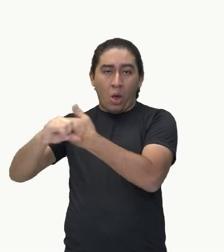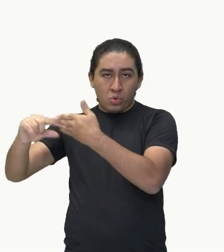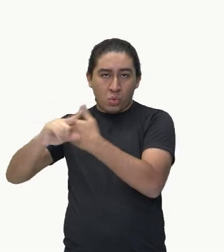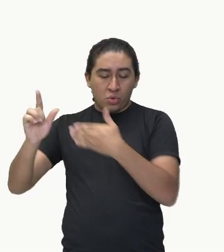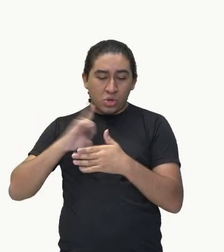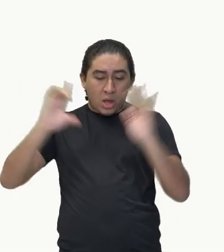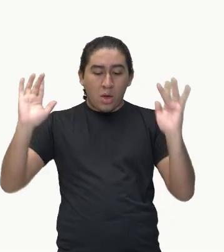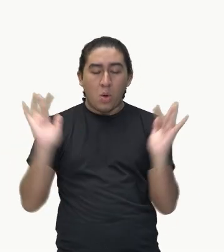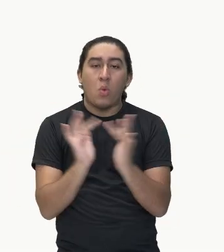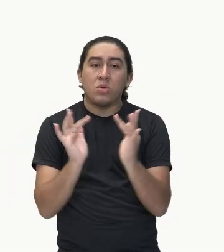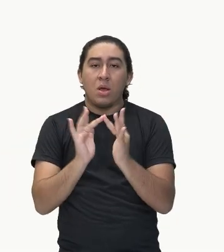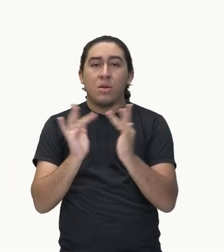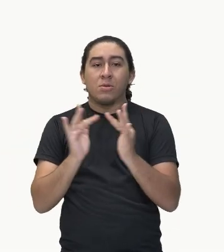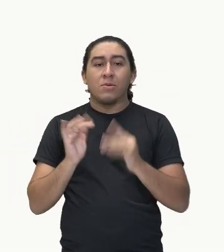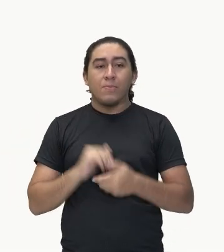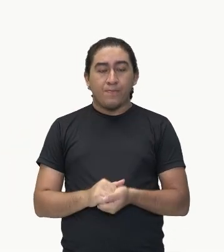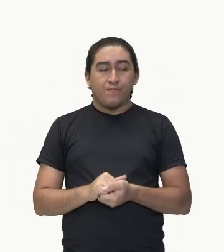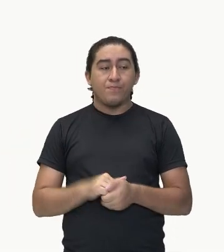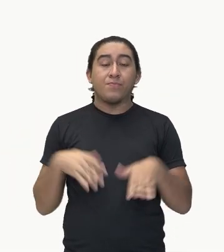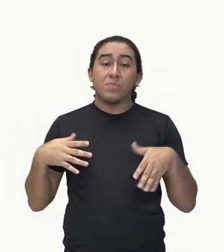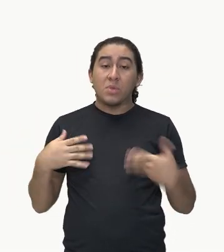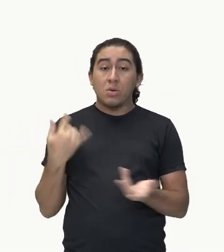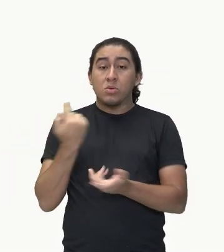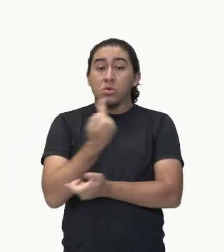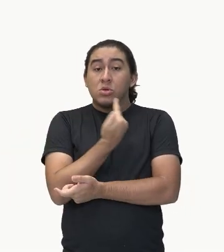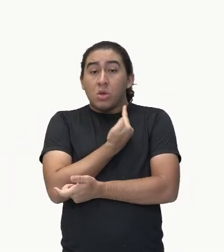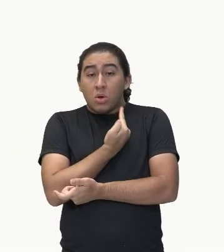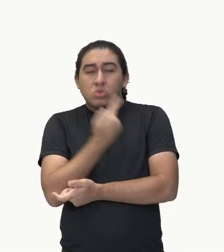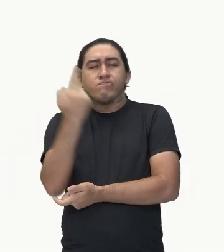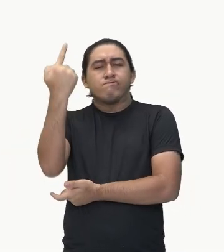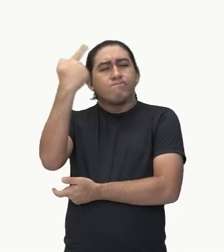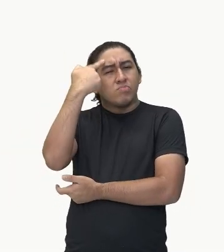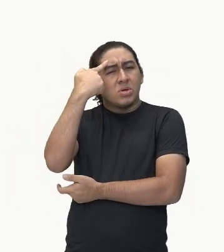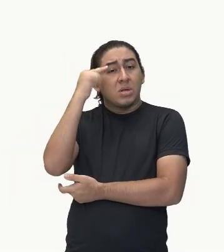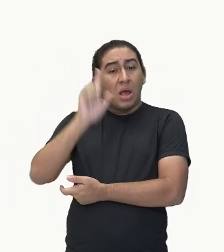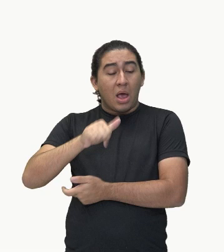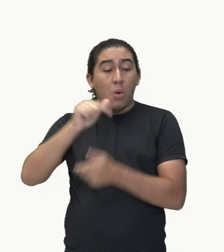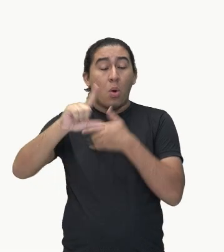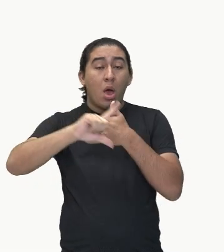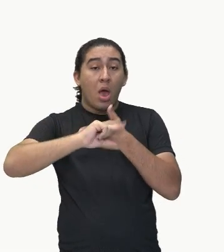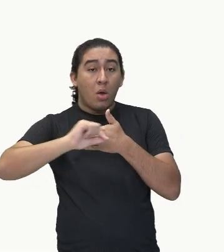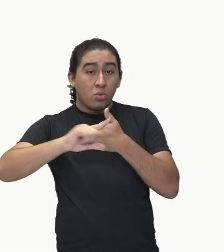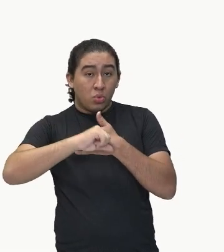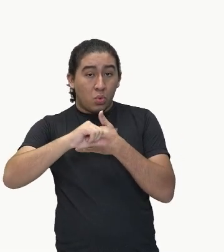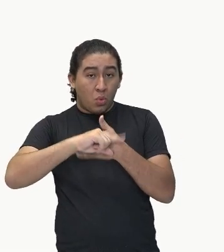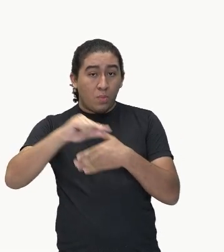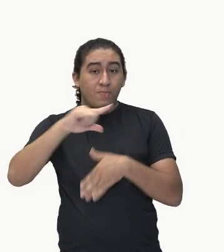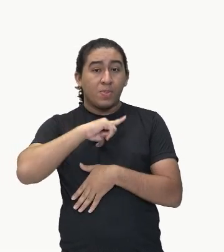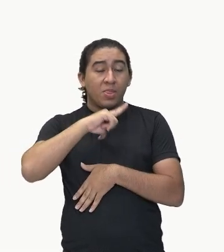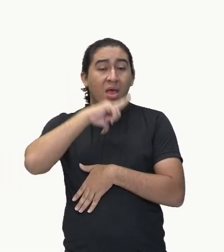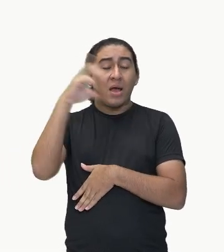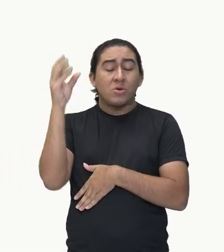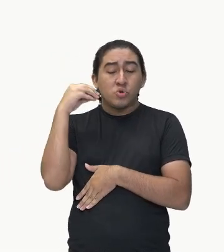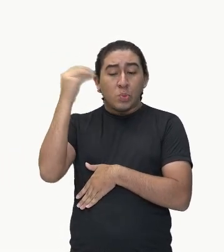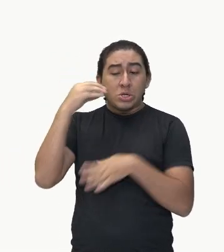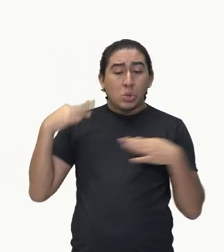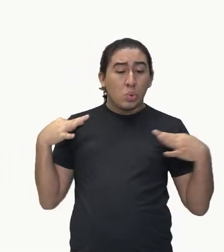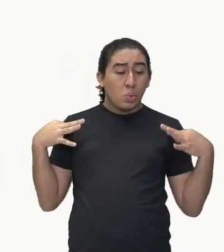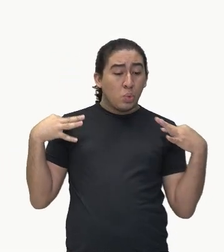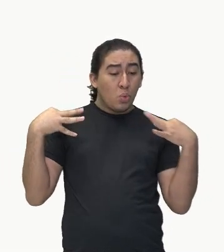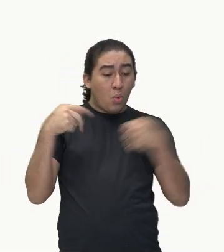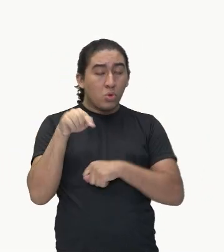Então percebam que estamos, portanto, diante de um escritor que vai vivenciar todo esse processo